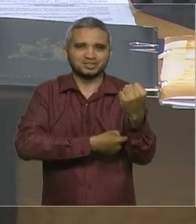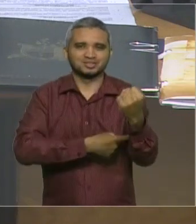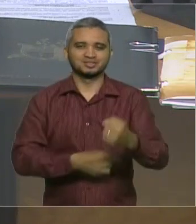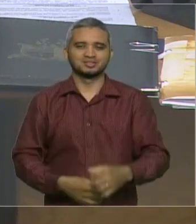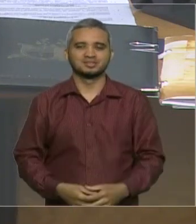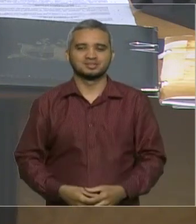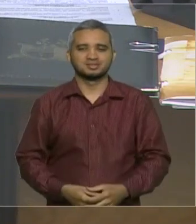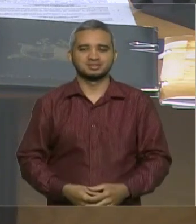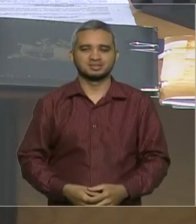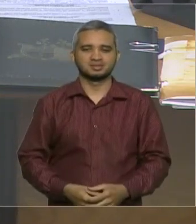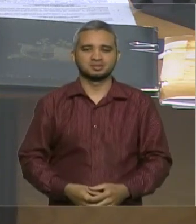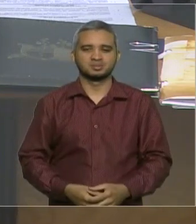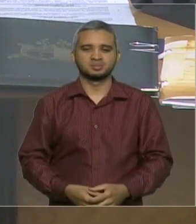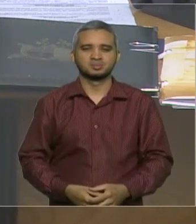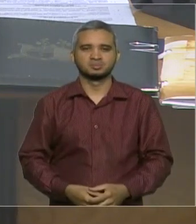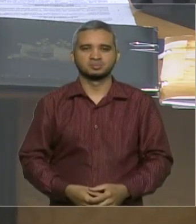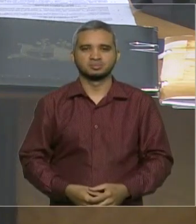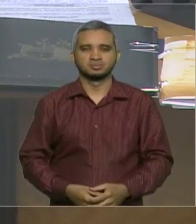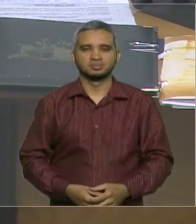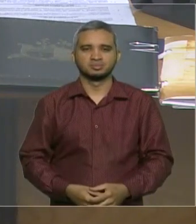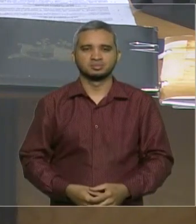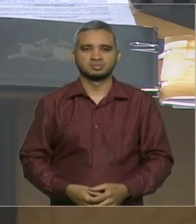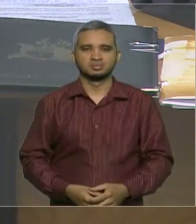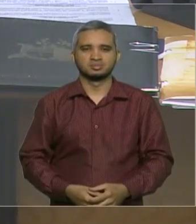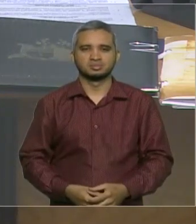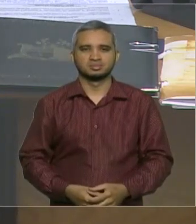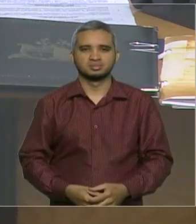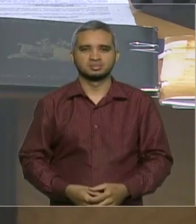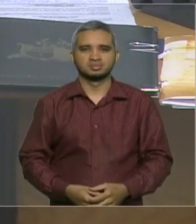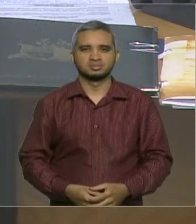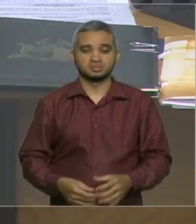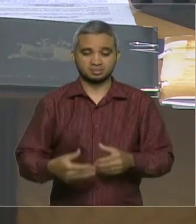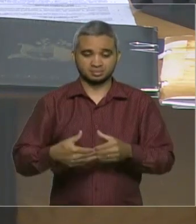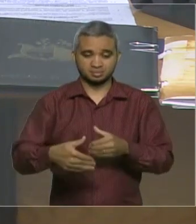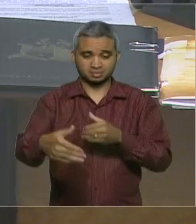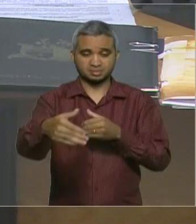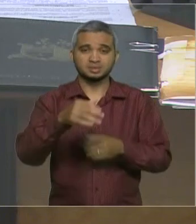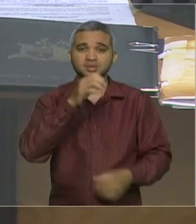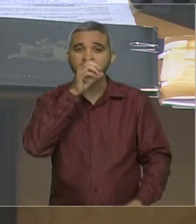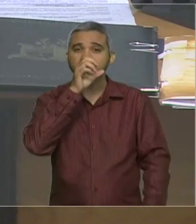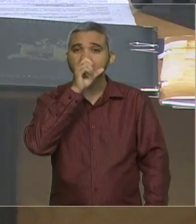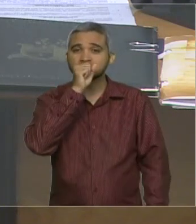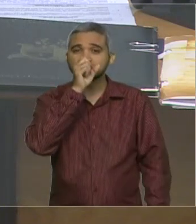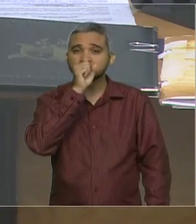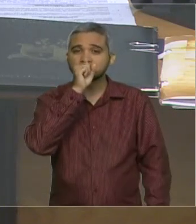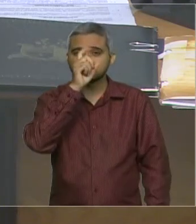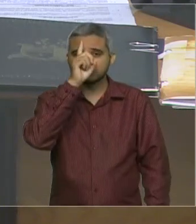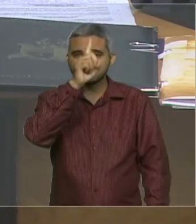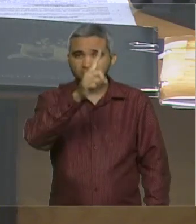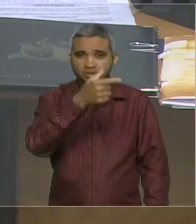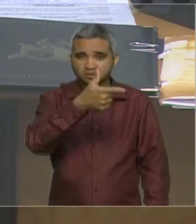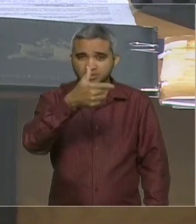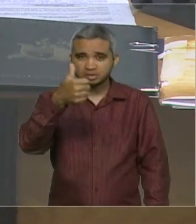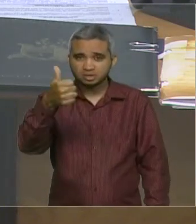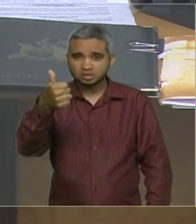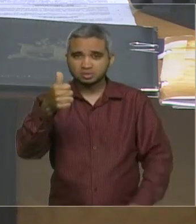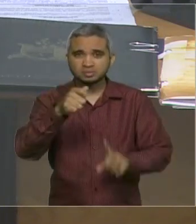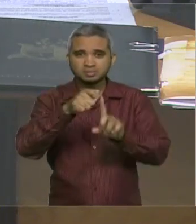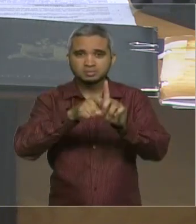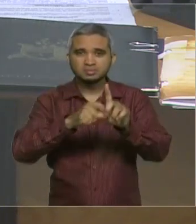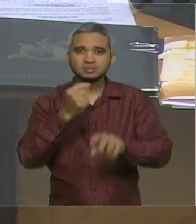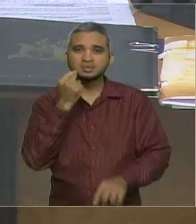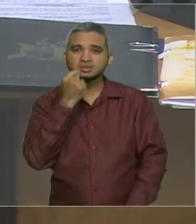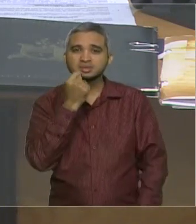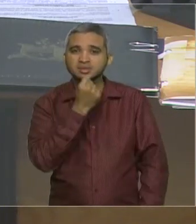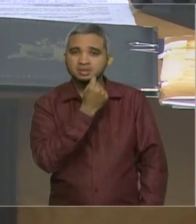Sábado próximo, dia 21 de setembro, é o Dia Nacional de Luta